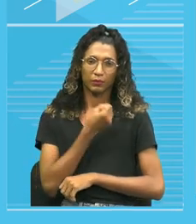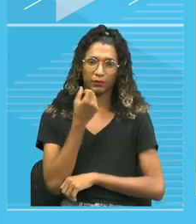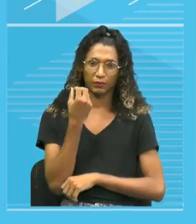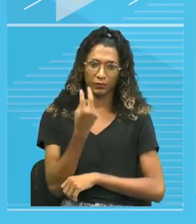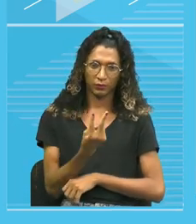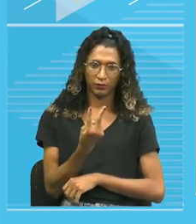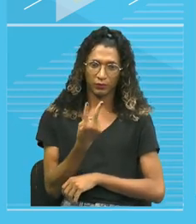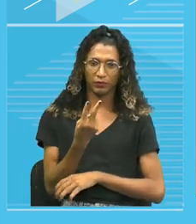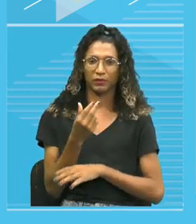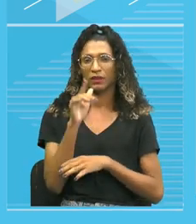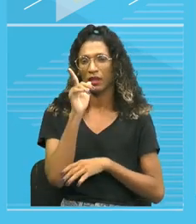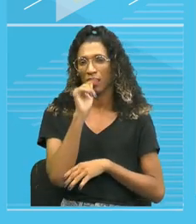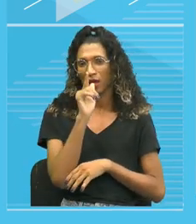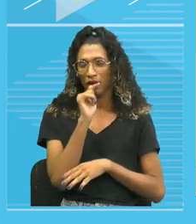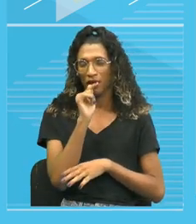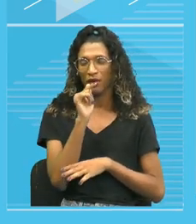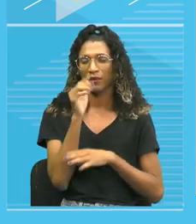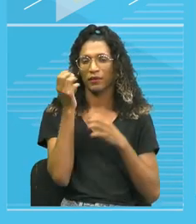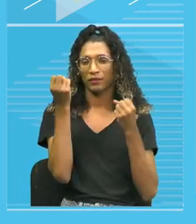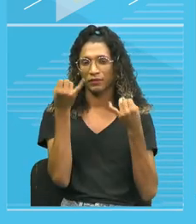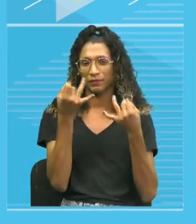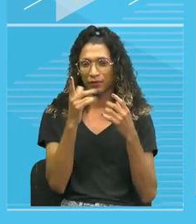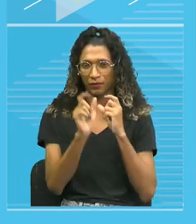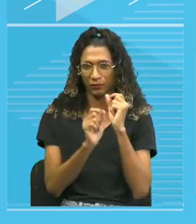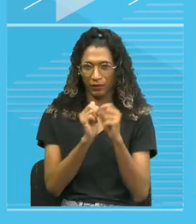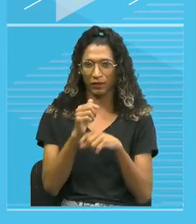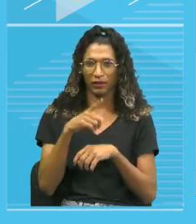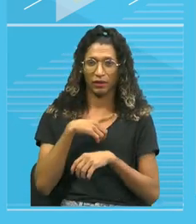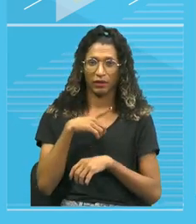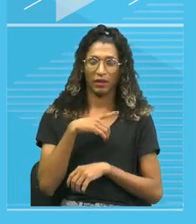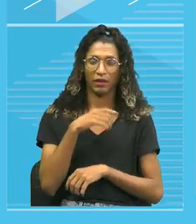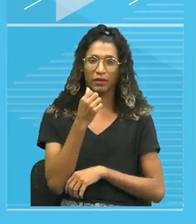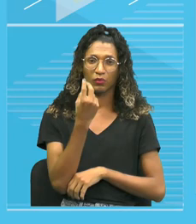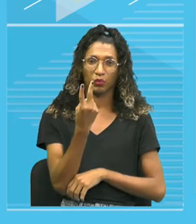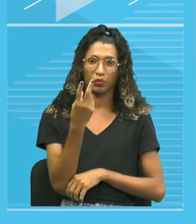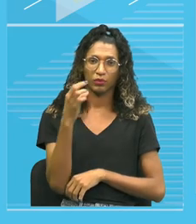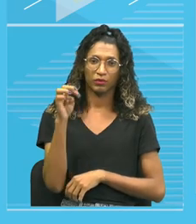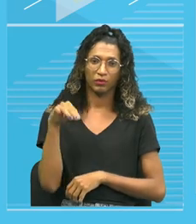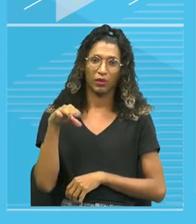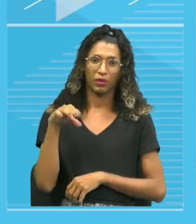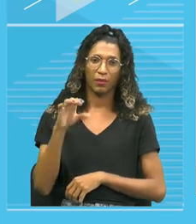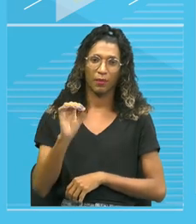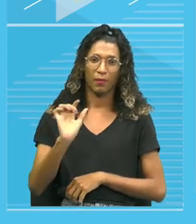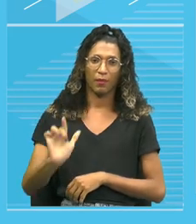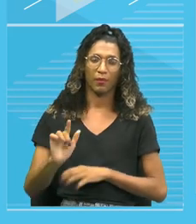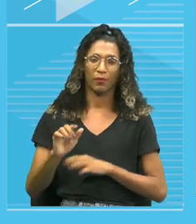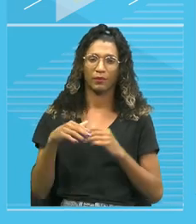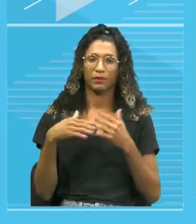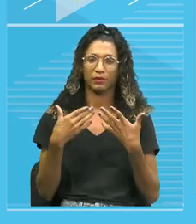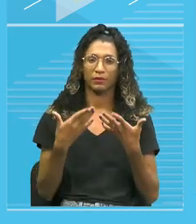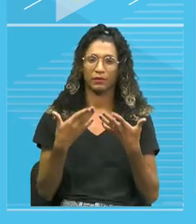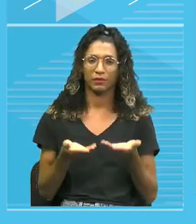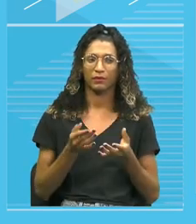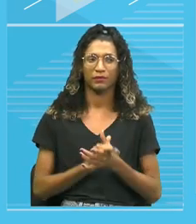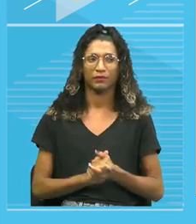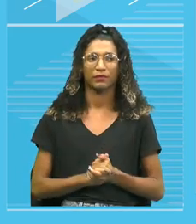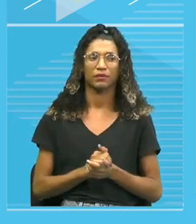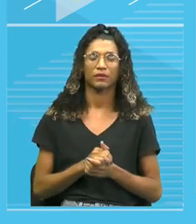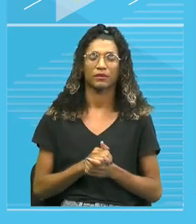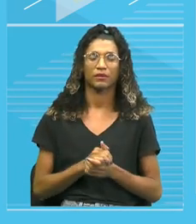da água aí está me dizendo que tem dois mols de água então Obrigatoriamente eu tenho que pegar